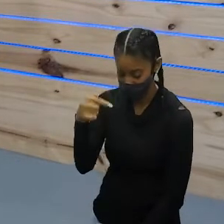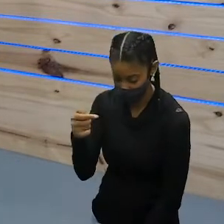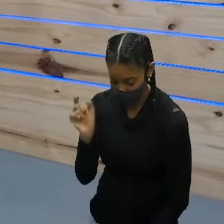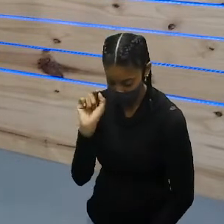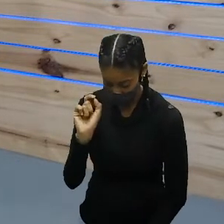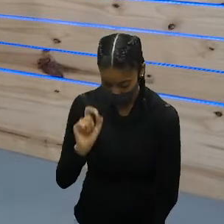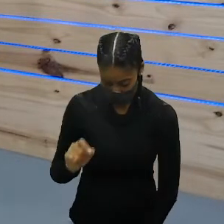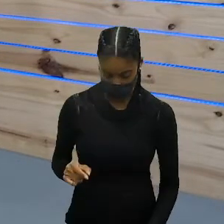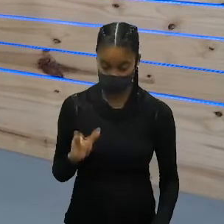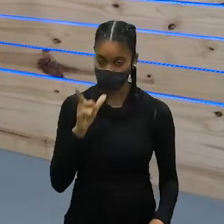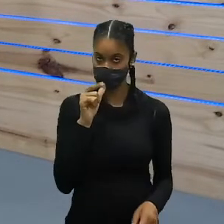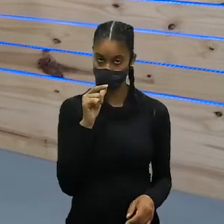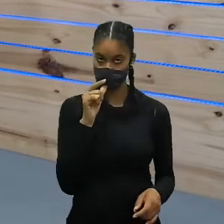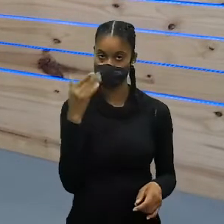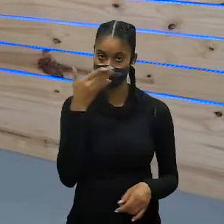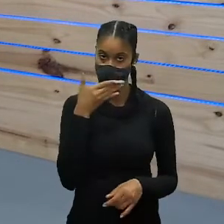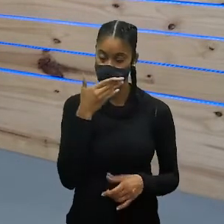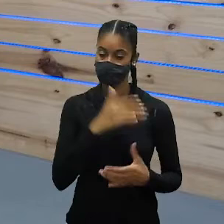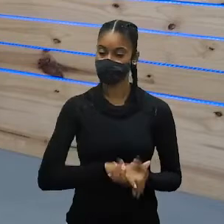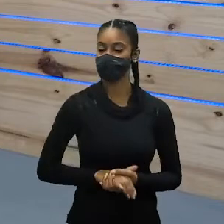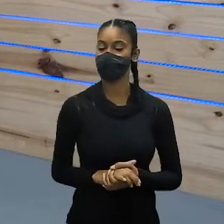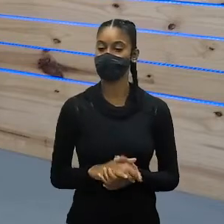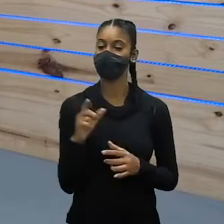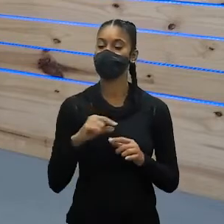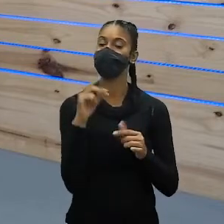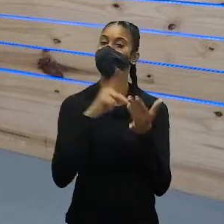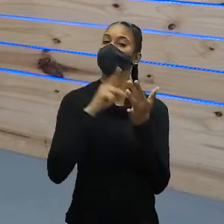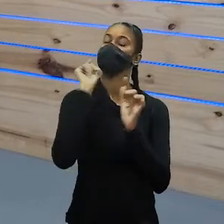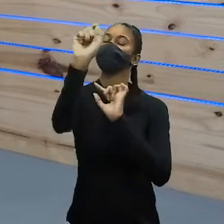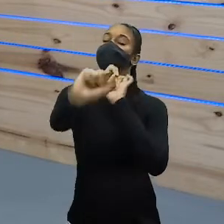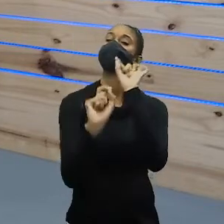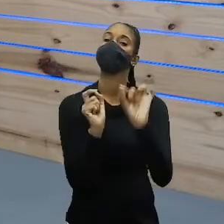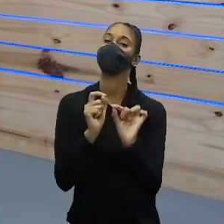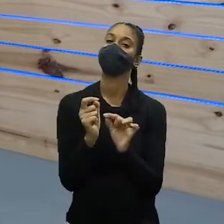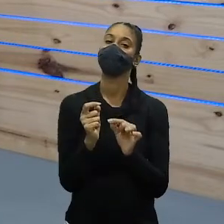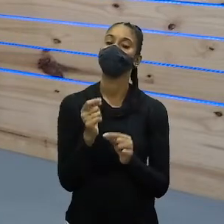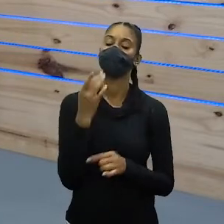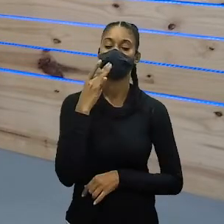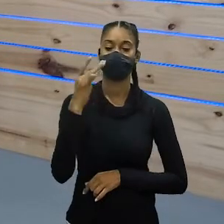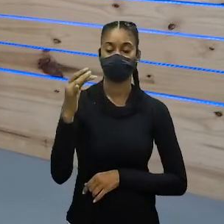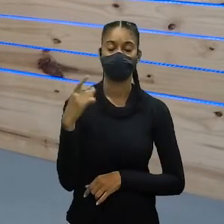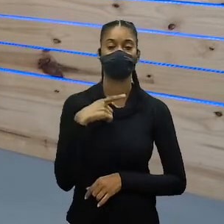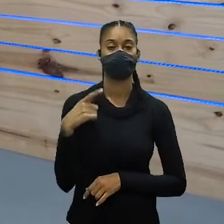água, entre aspas, doce, ela é, na verdade, salgada. Ela